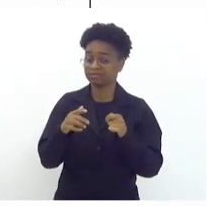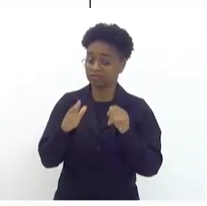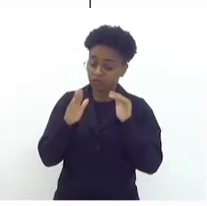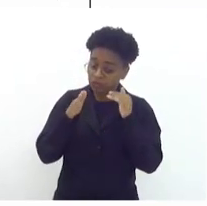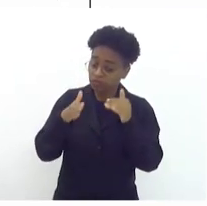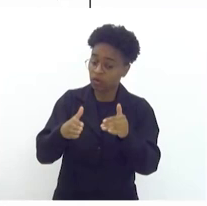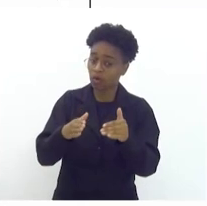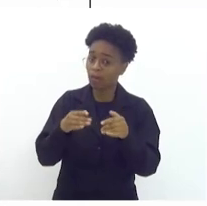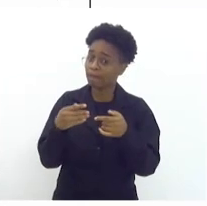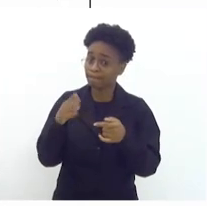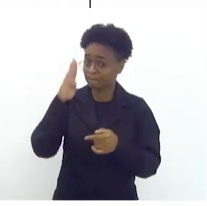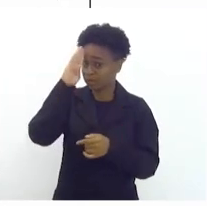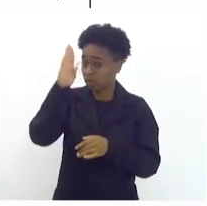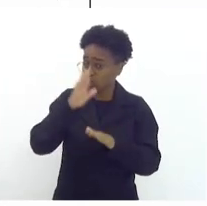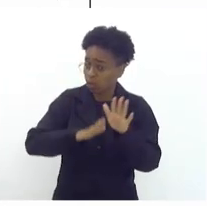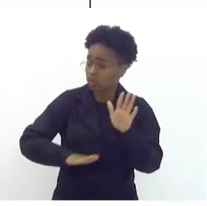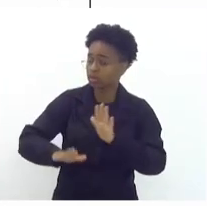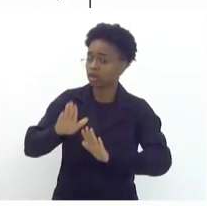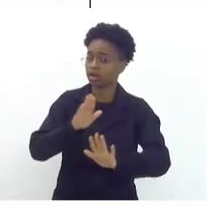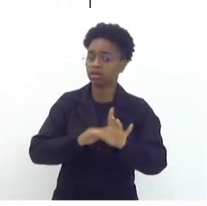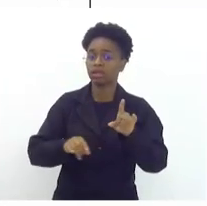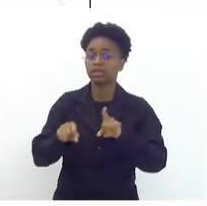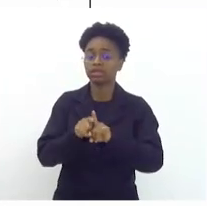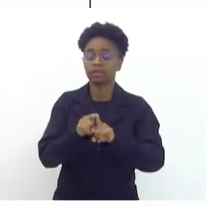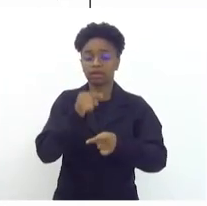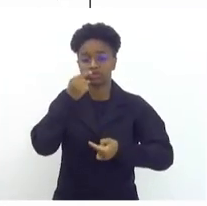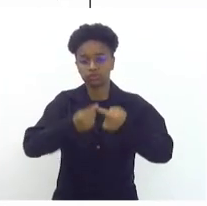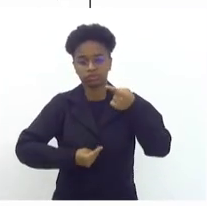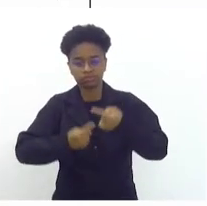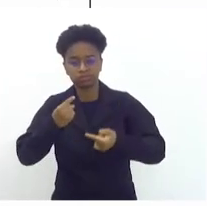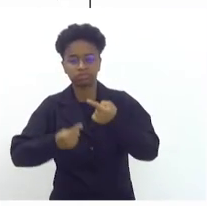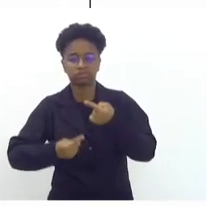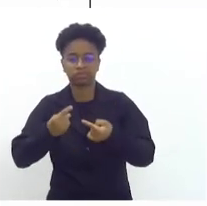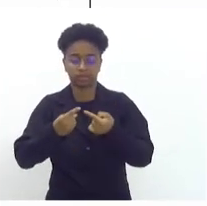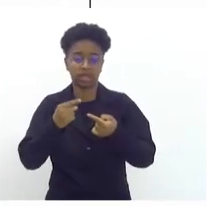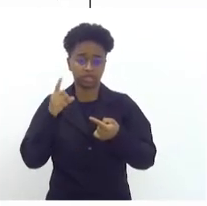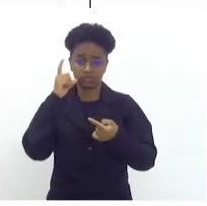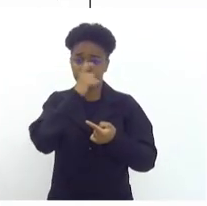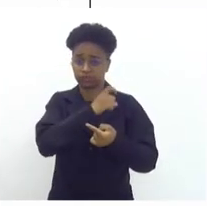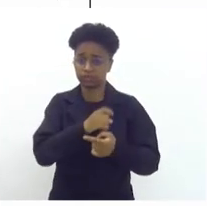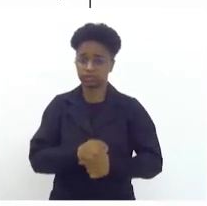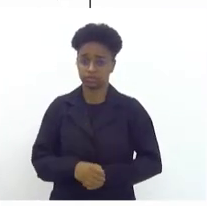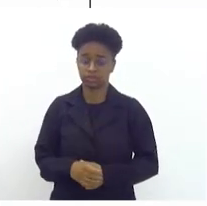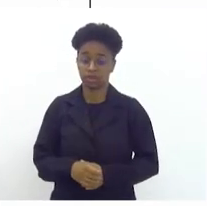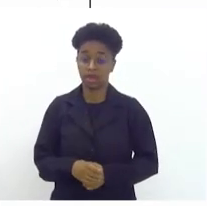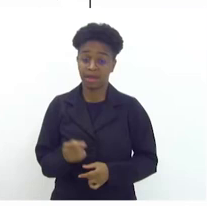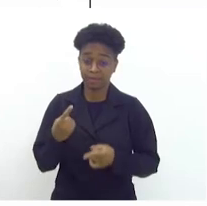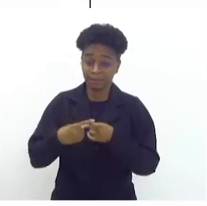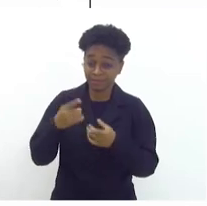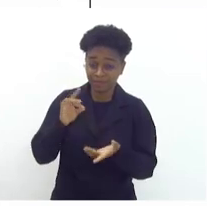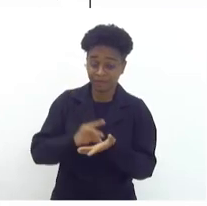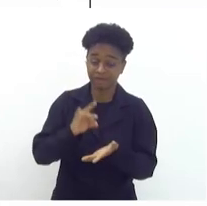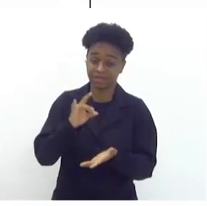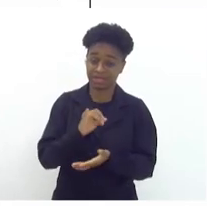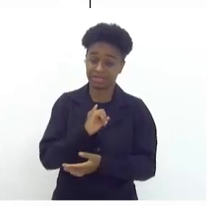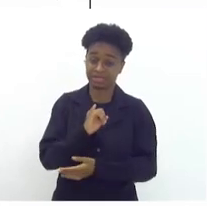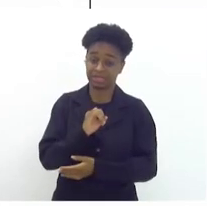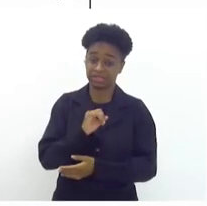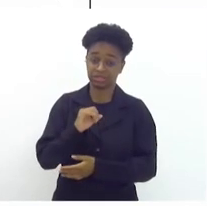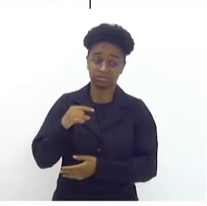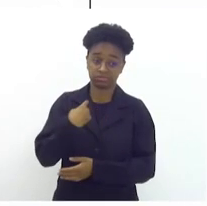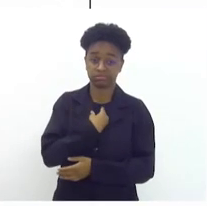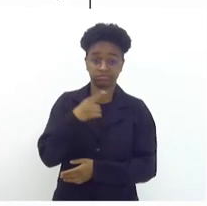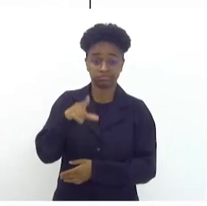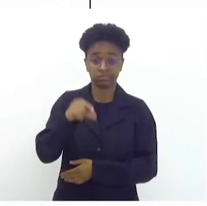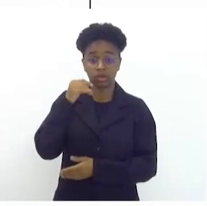cuidadoso para ele e toda essa discussão Nelson que é muito complexa Porque de fato se optou por